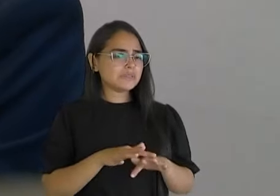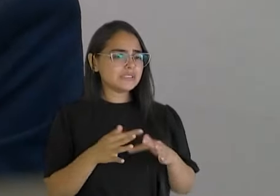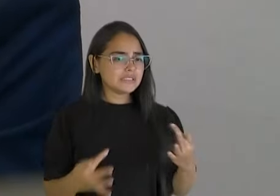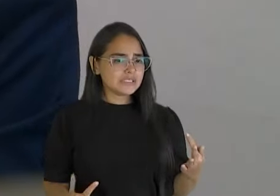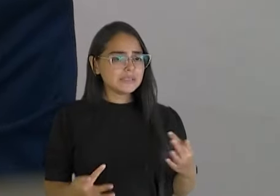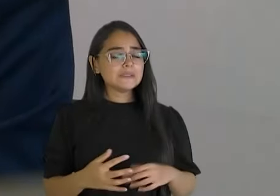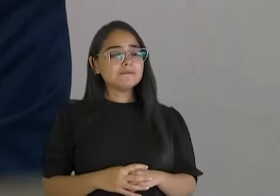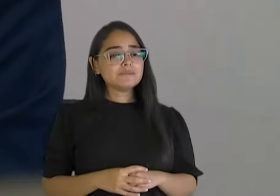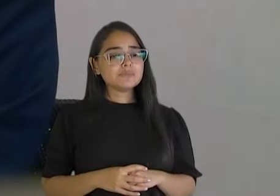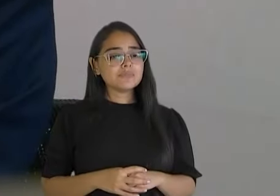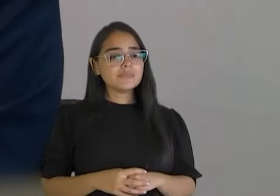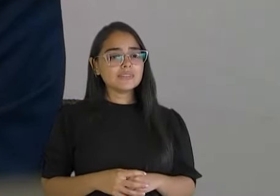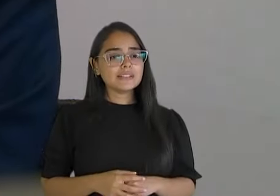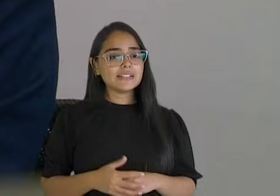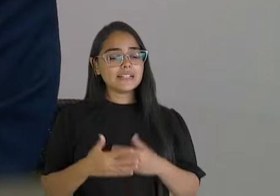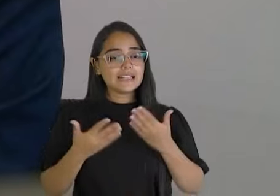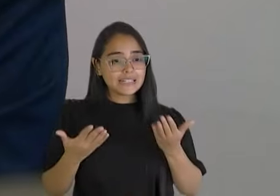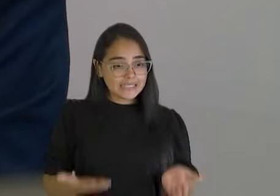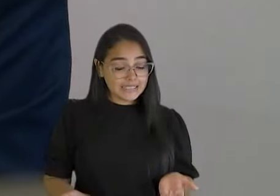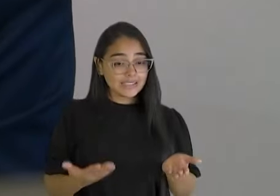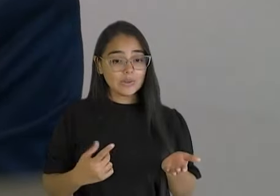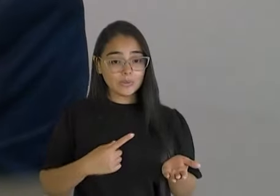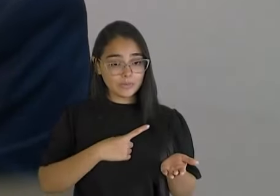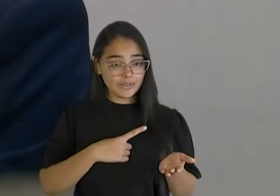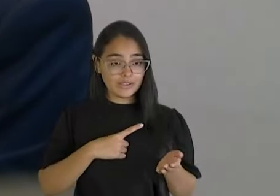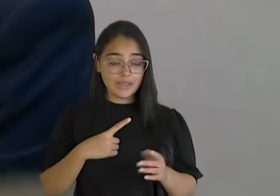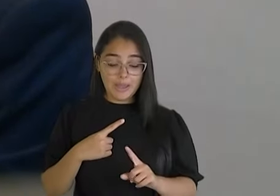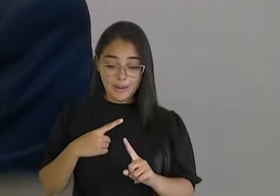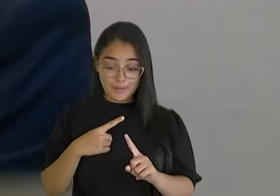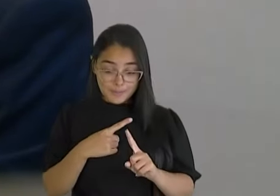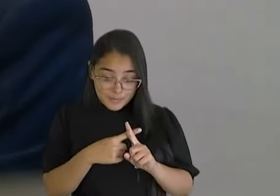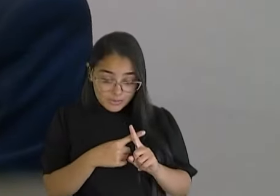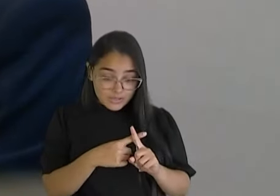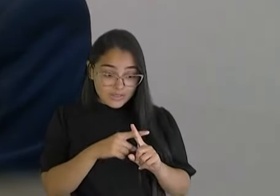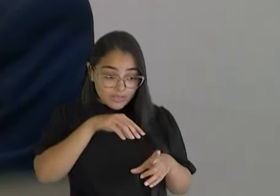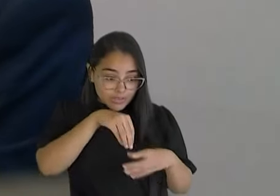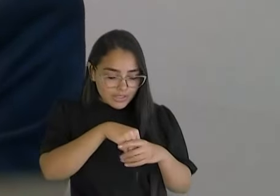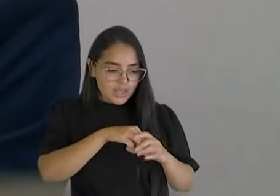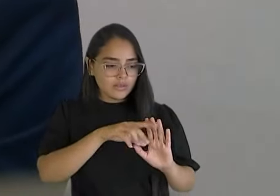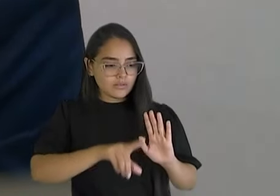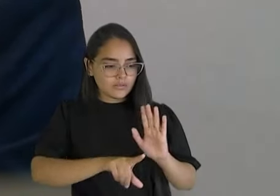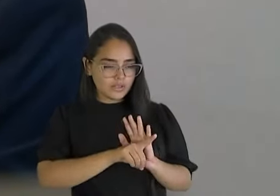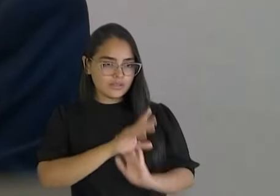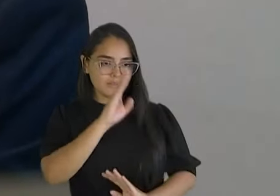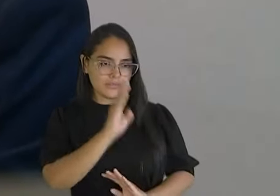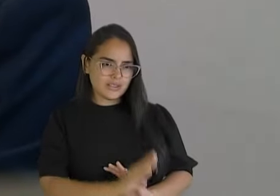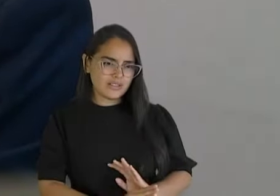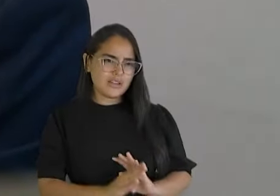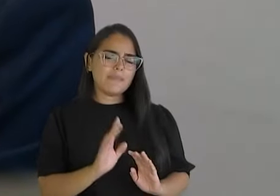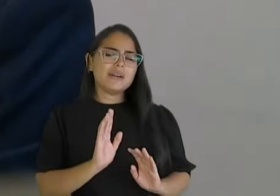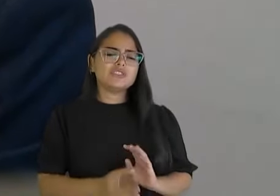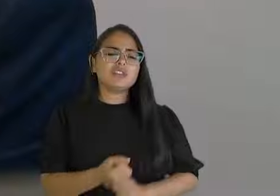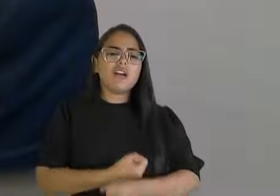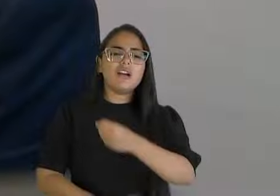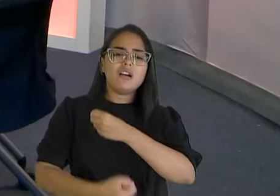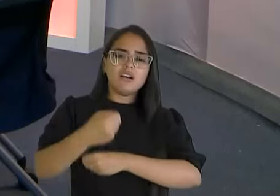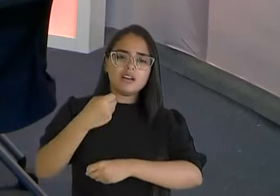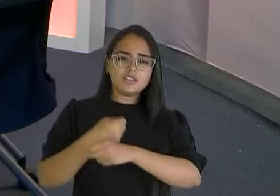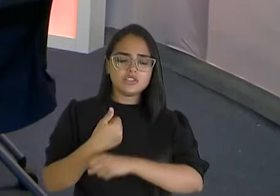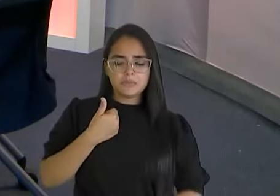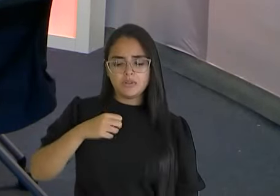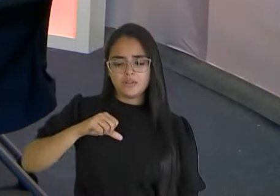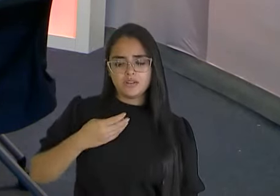gente ama. Então, é isso o que se tem positivamente no ordenamento brasileiro, né, que ainda assim é muito antigo, de 1946.